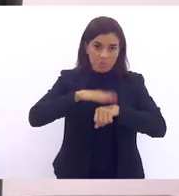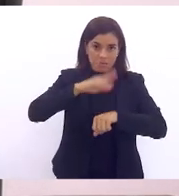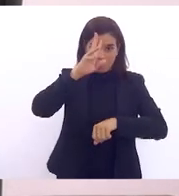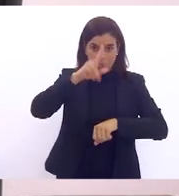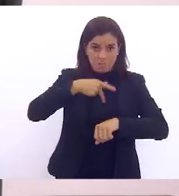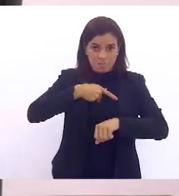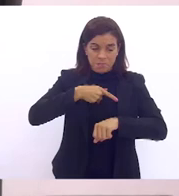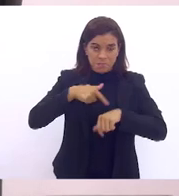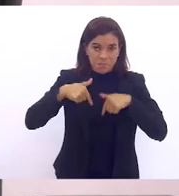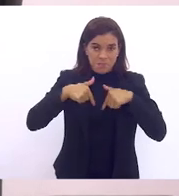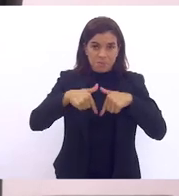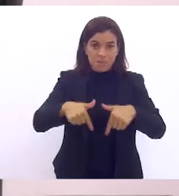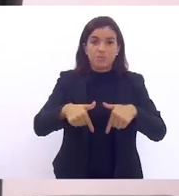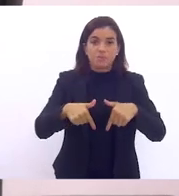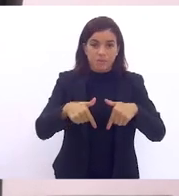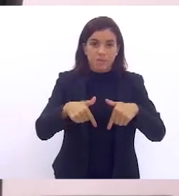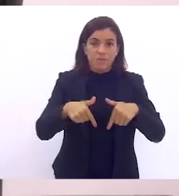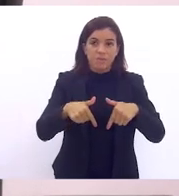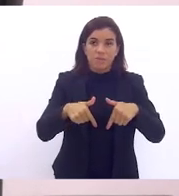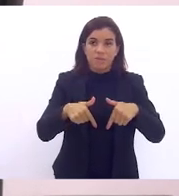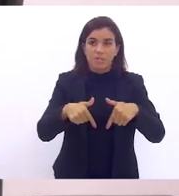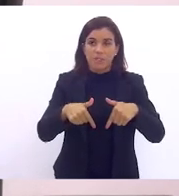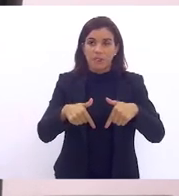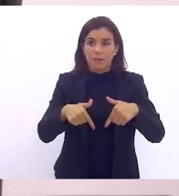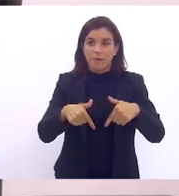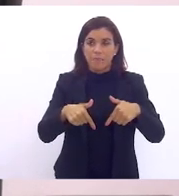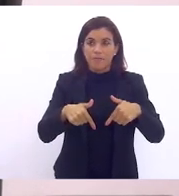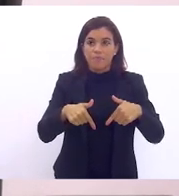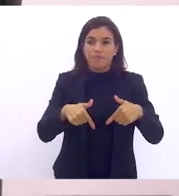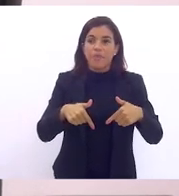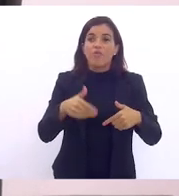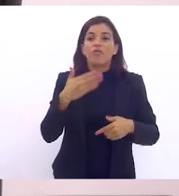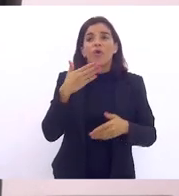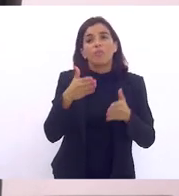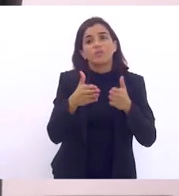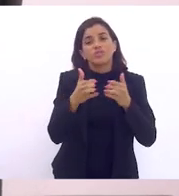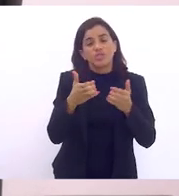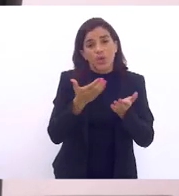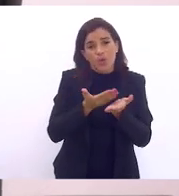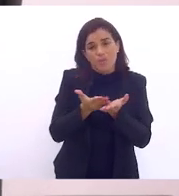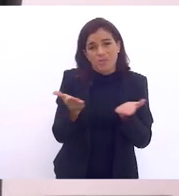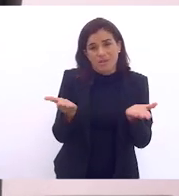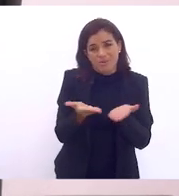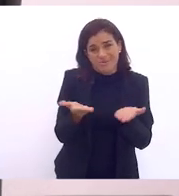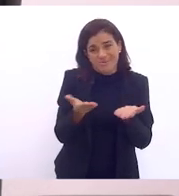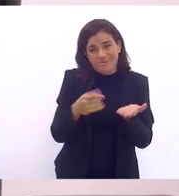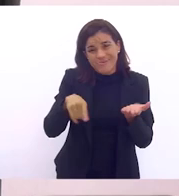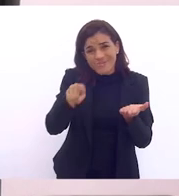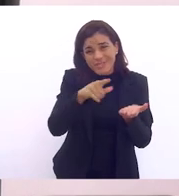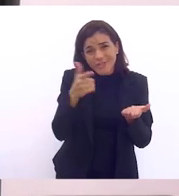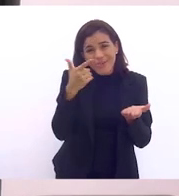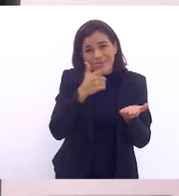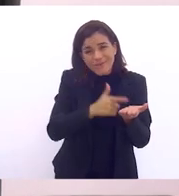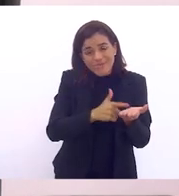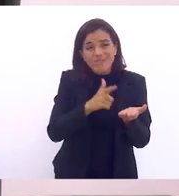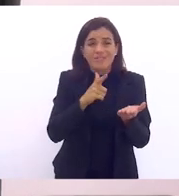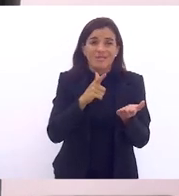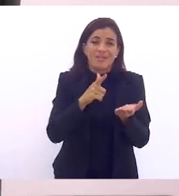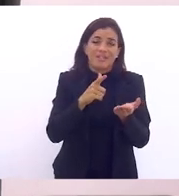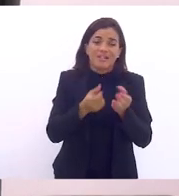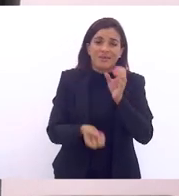é É sim e eu gostaria de pedir que pelo menos a partir de hoje vocês conseguir montar um canal de